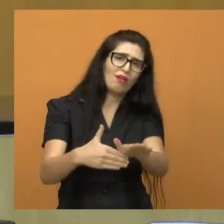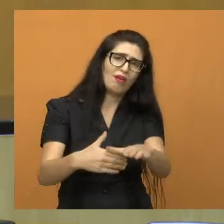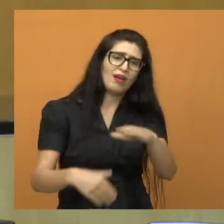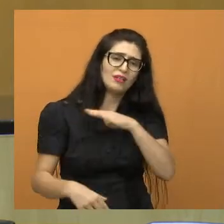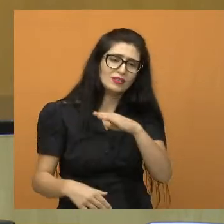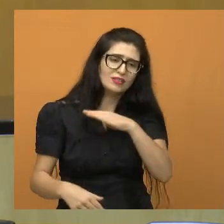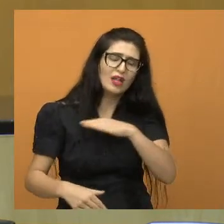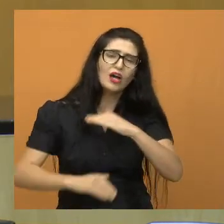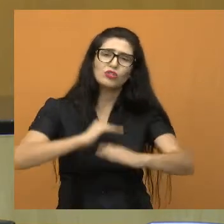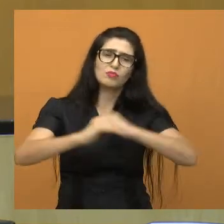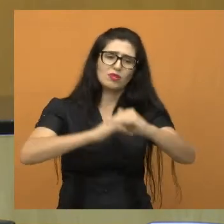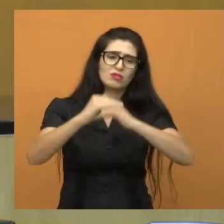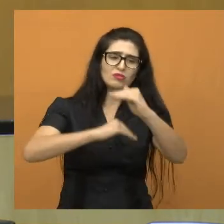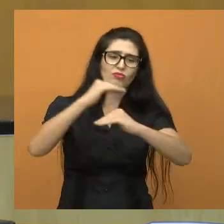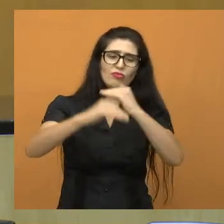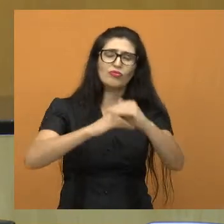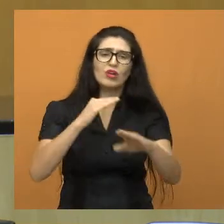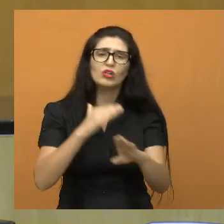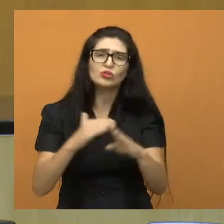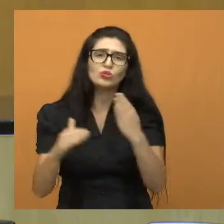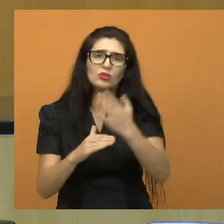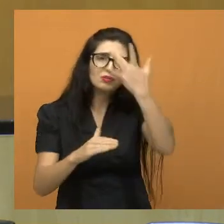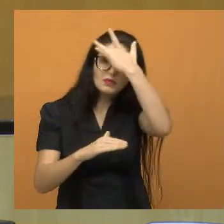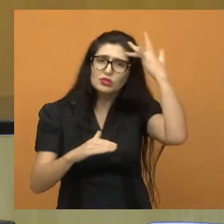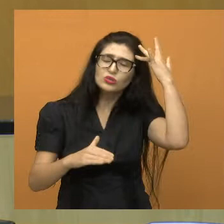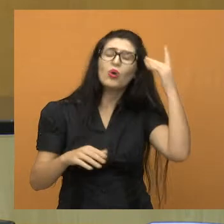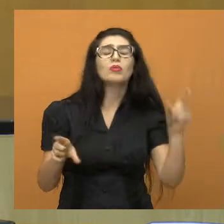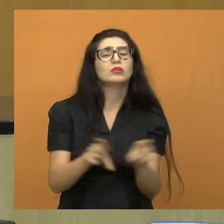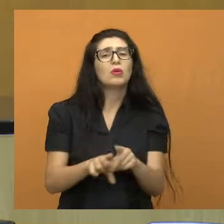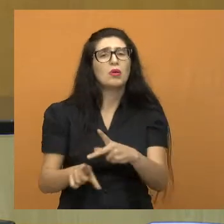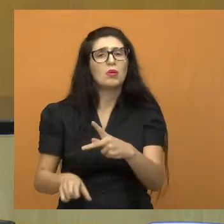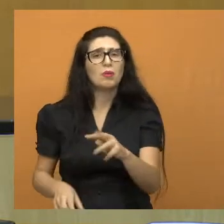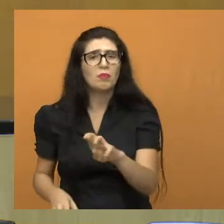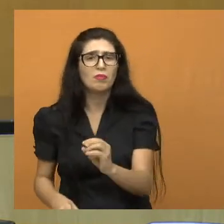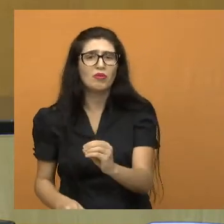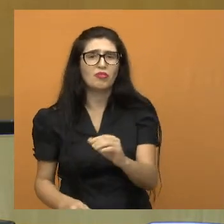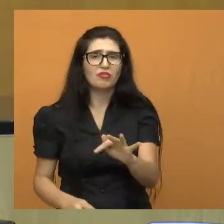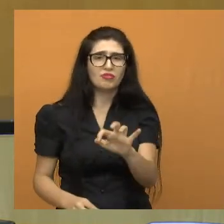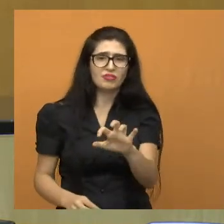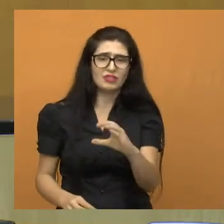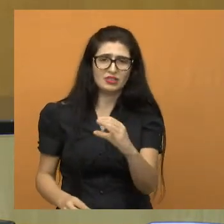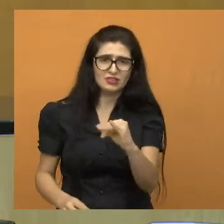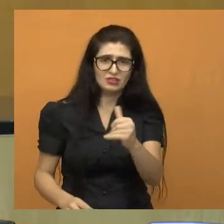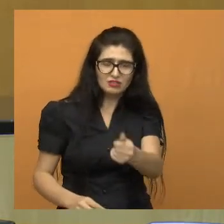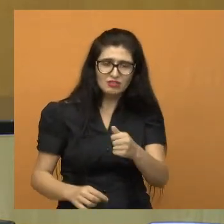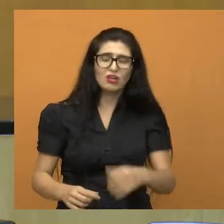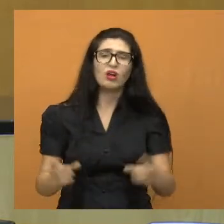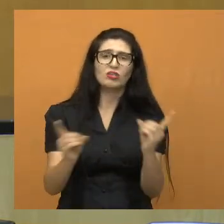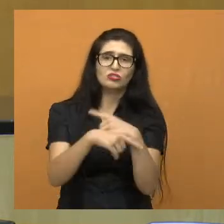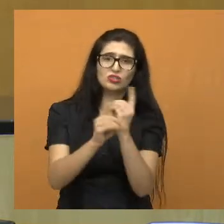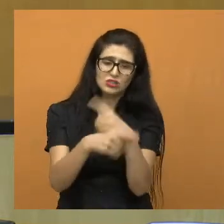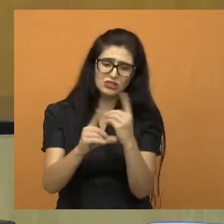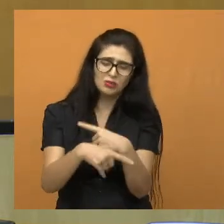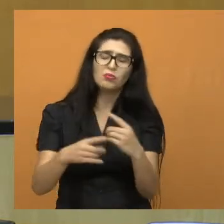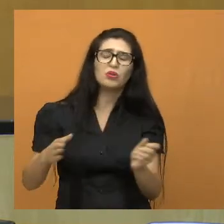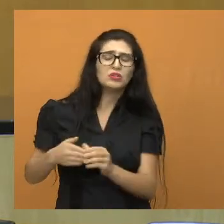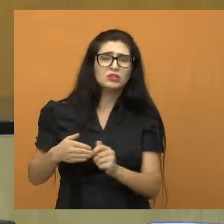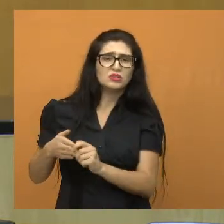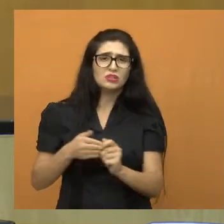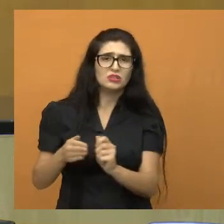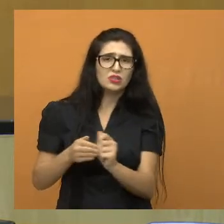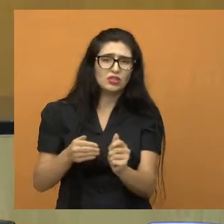para o desenvolvimento de todas as pessoas, e profecia também na nossa missão de discípulos e de seguidores de Jesus